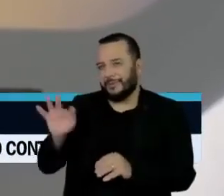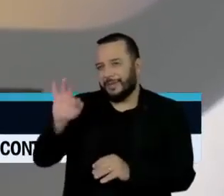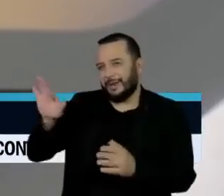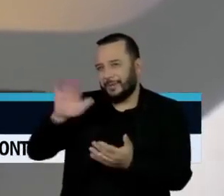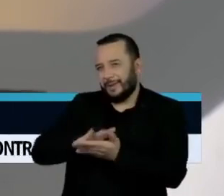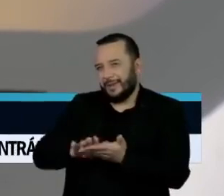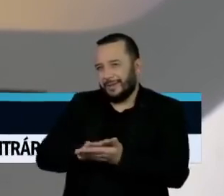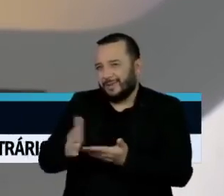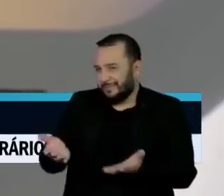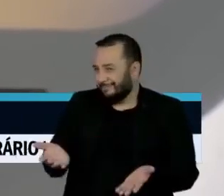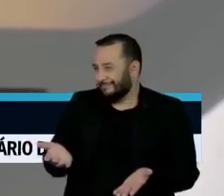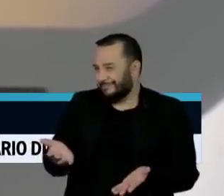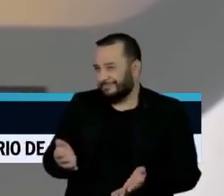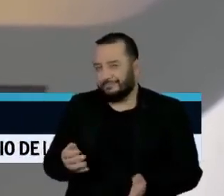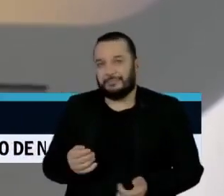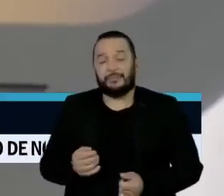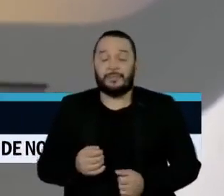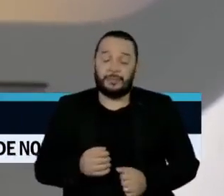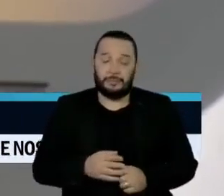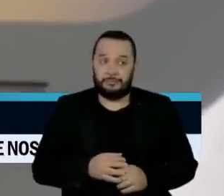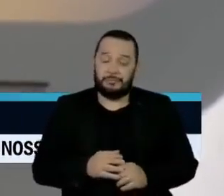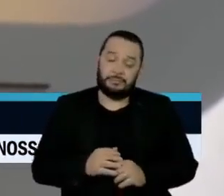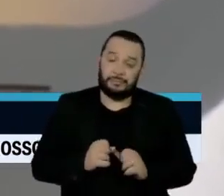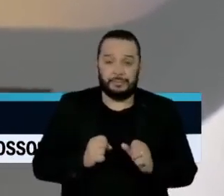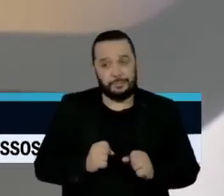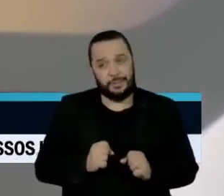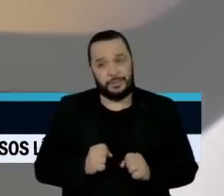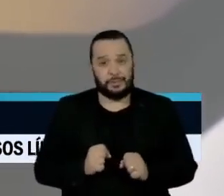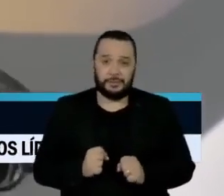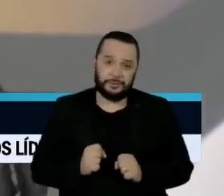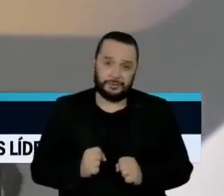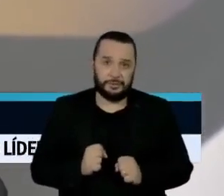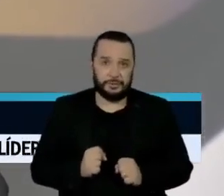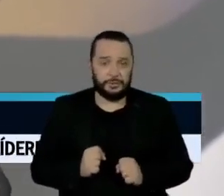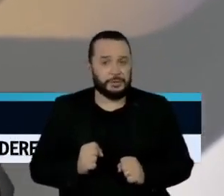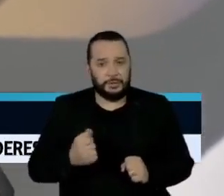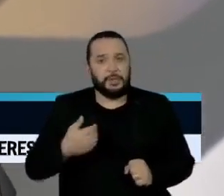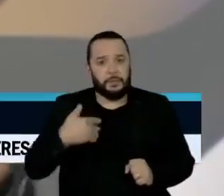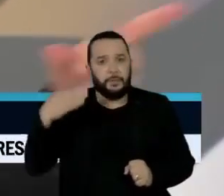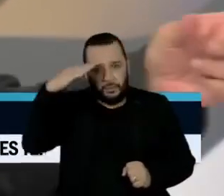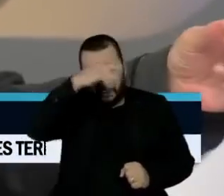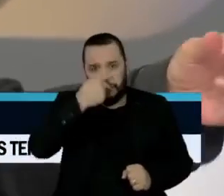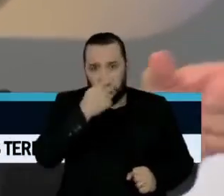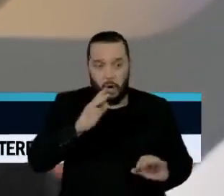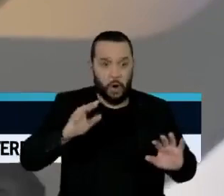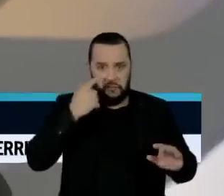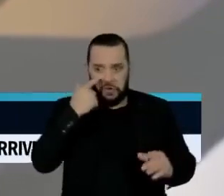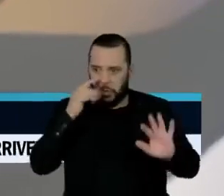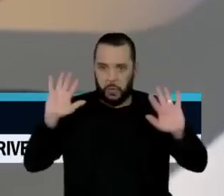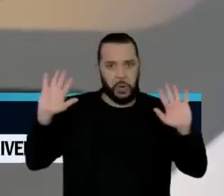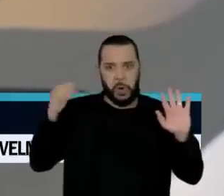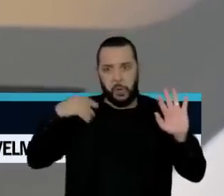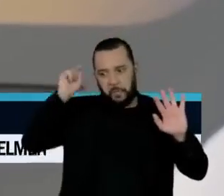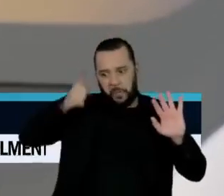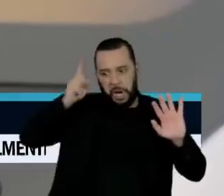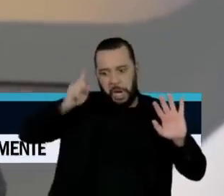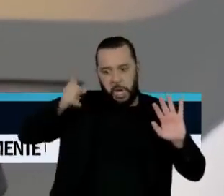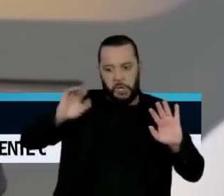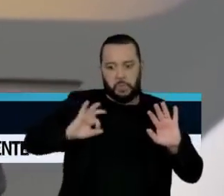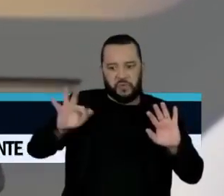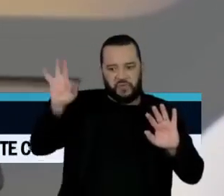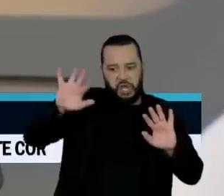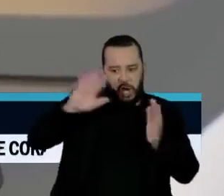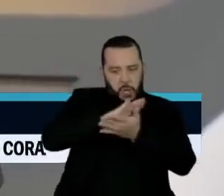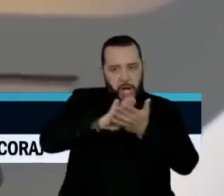mas se for uma algum tipo de comprar o bolsonaro falou ele usou esse argumento a favor dela tá vendo aí eu não mando na PF